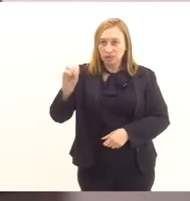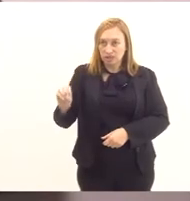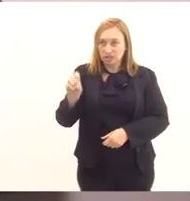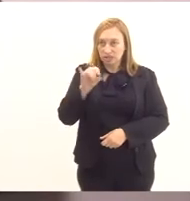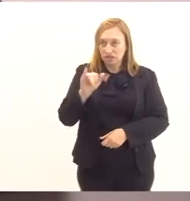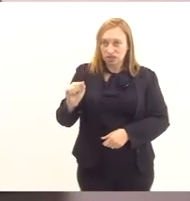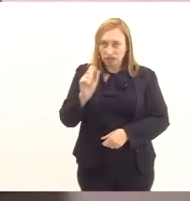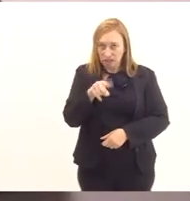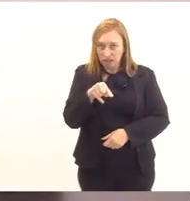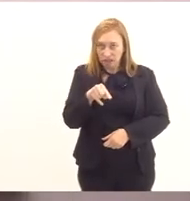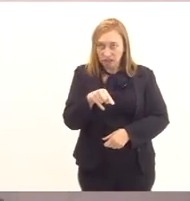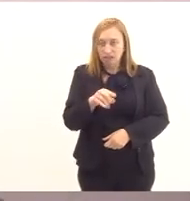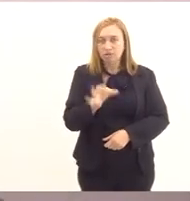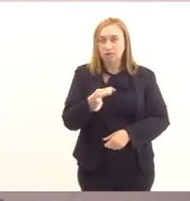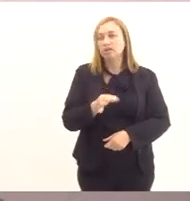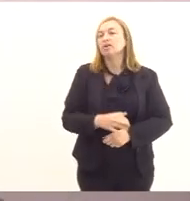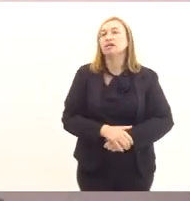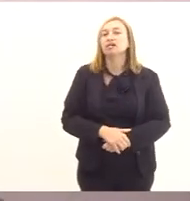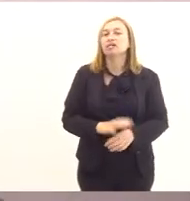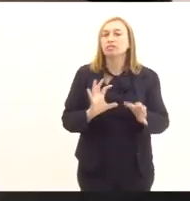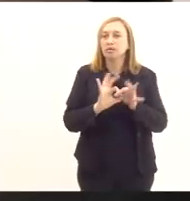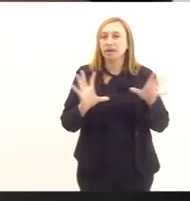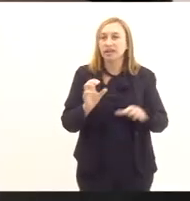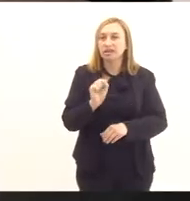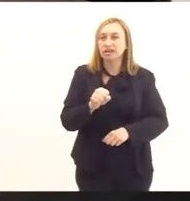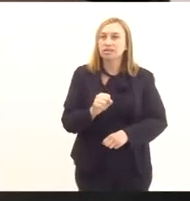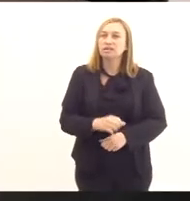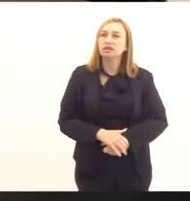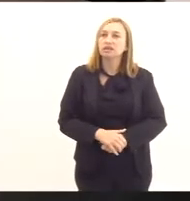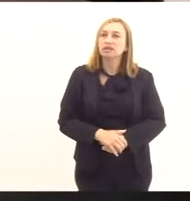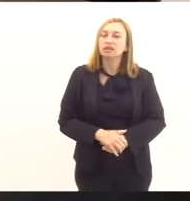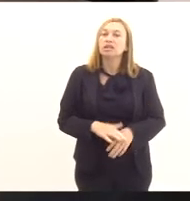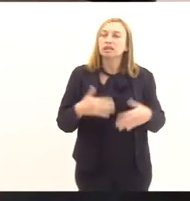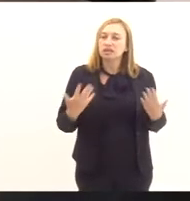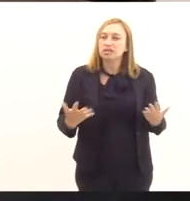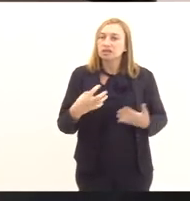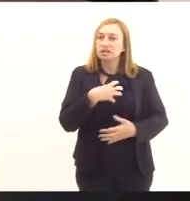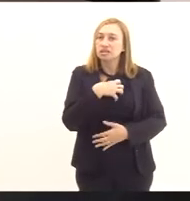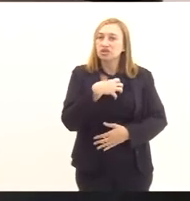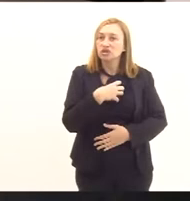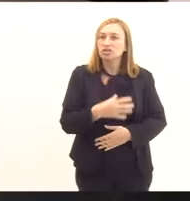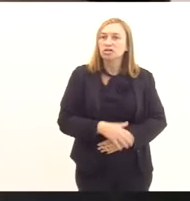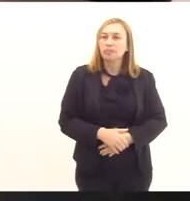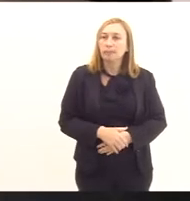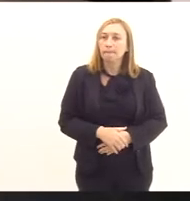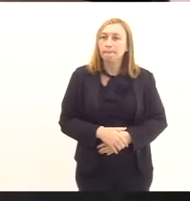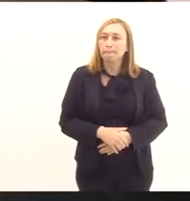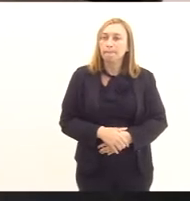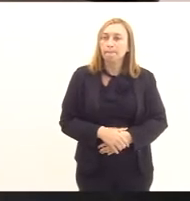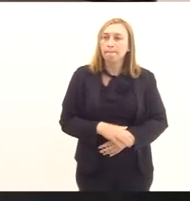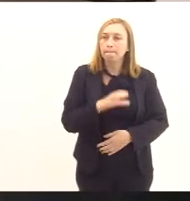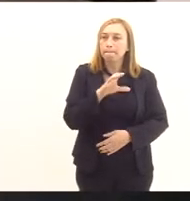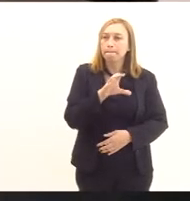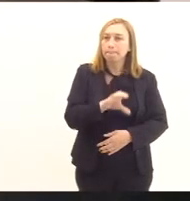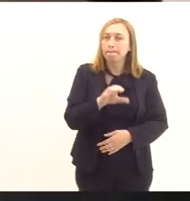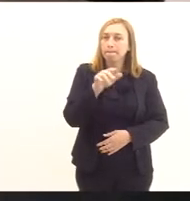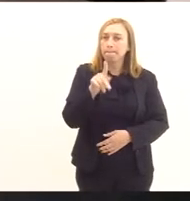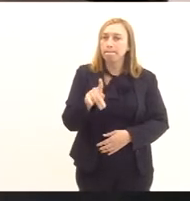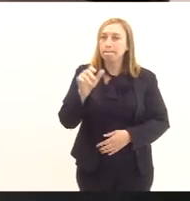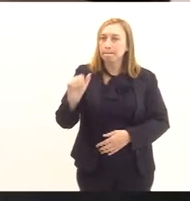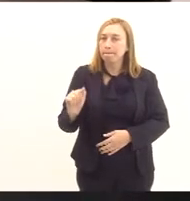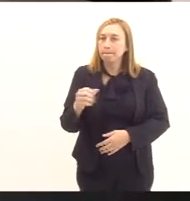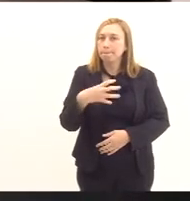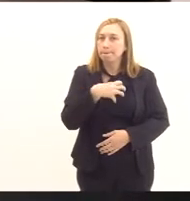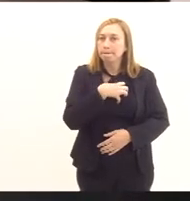é isso então vamos de liberar vamos liberar Então nesse sentido é a questão do CPA eu no